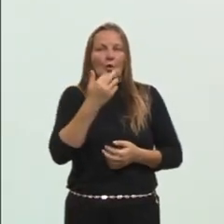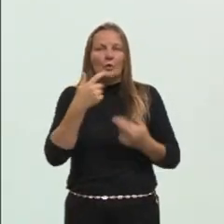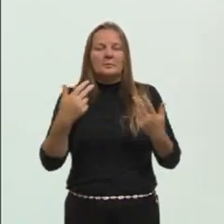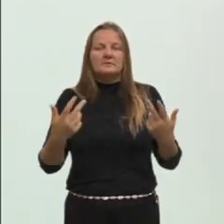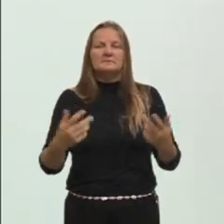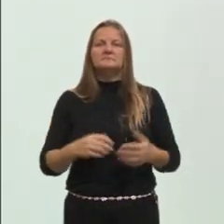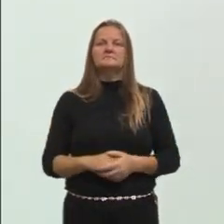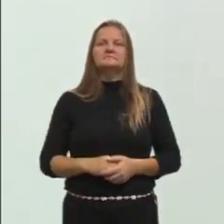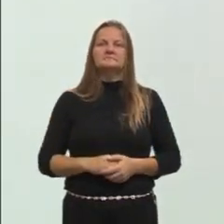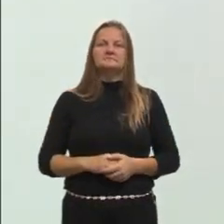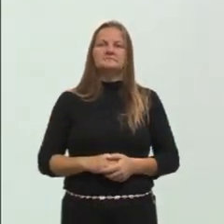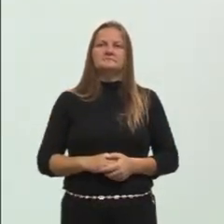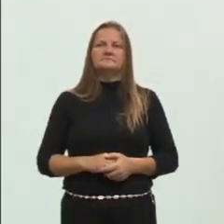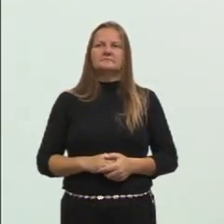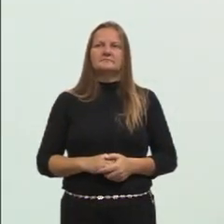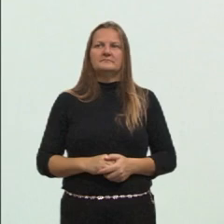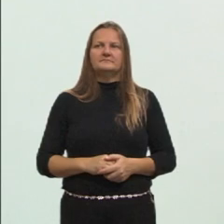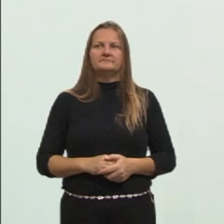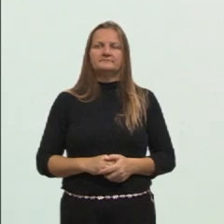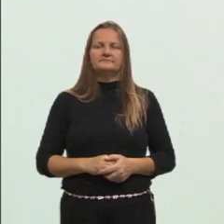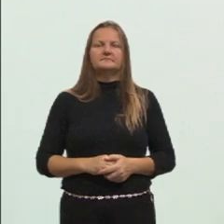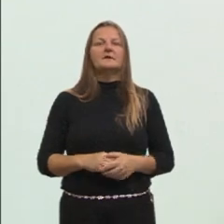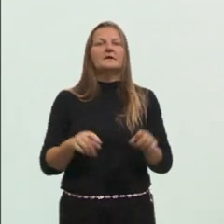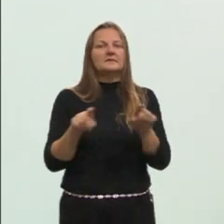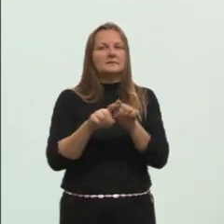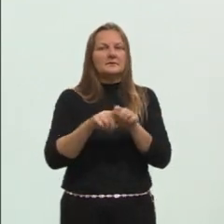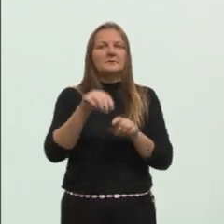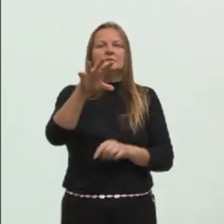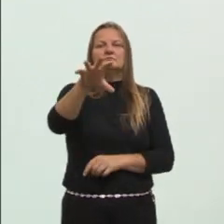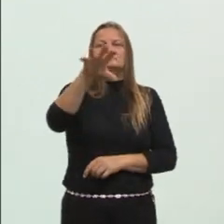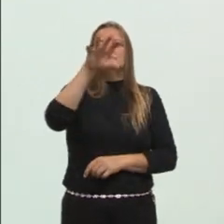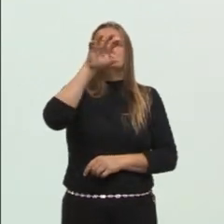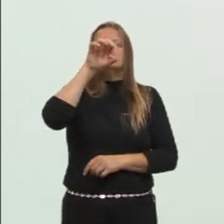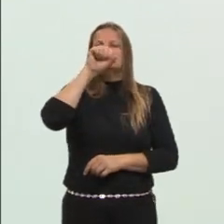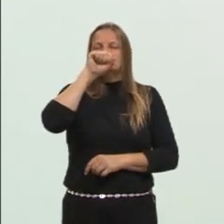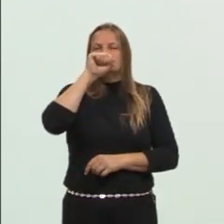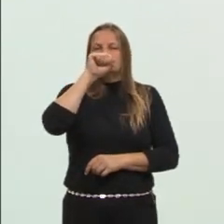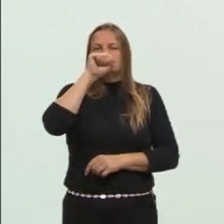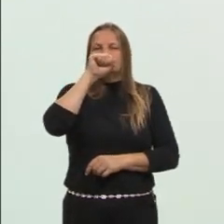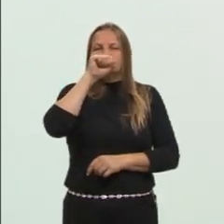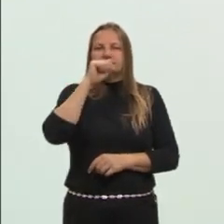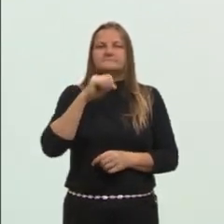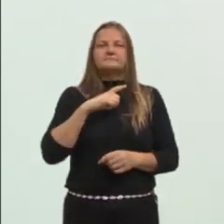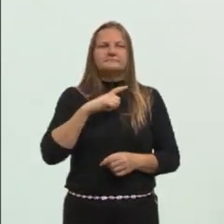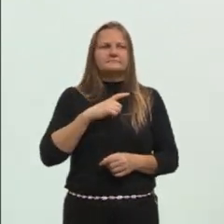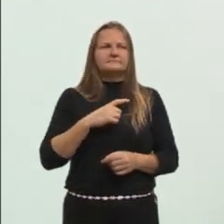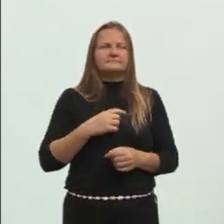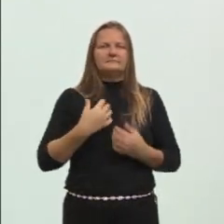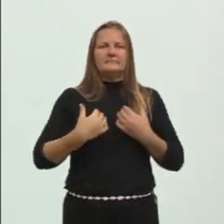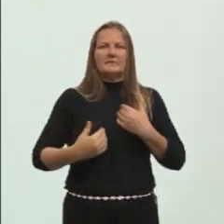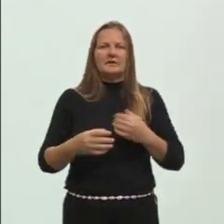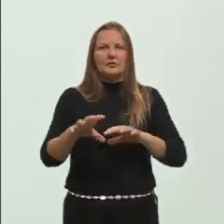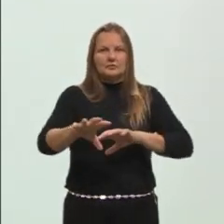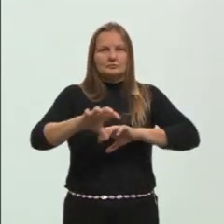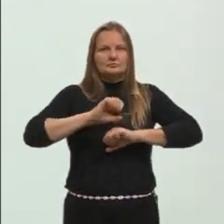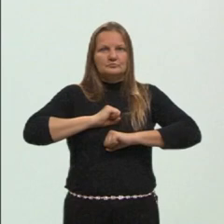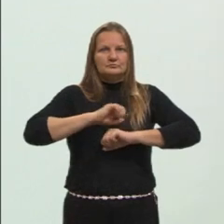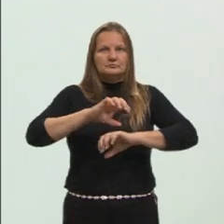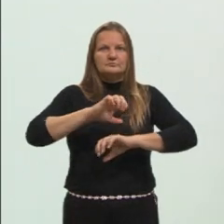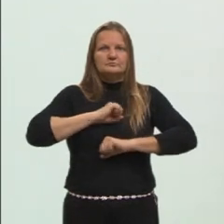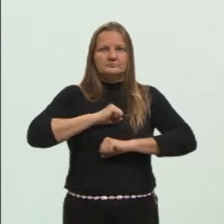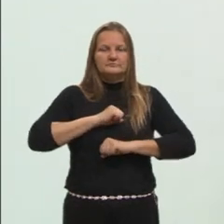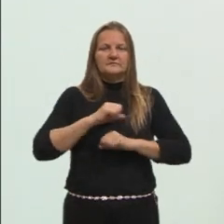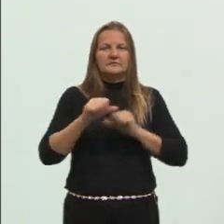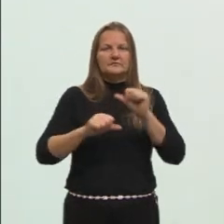de um peixe ou de algo ou até na atmosfera ela vai absorver através da respiração e aí ela vai associar vai